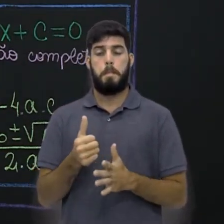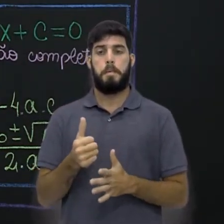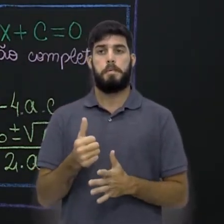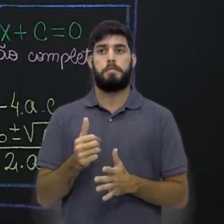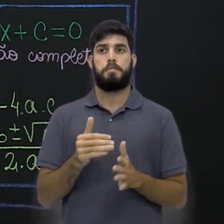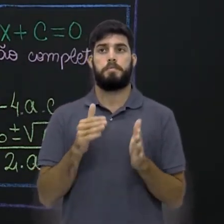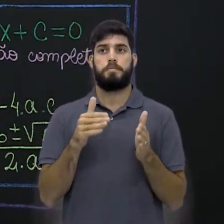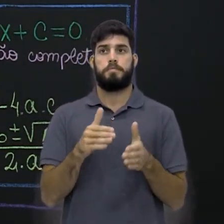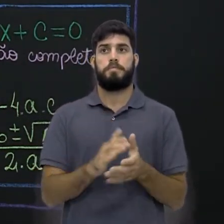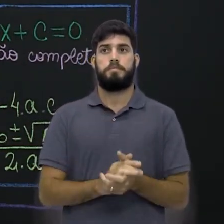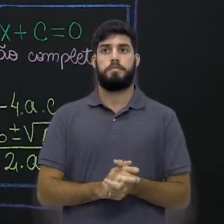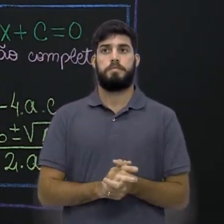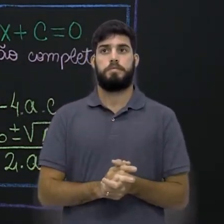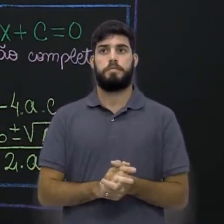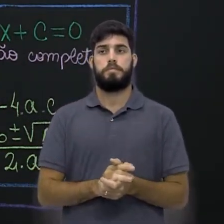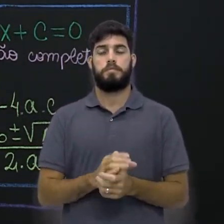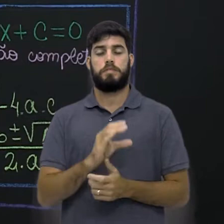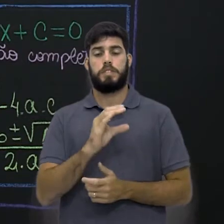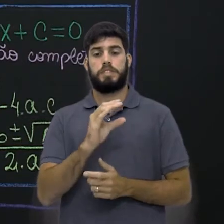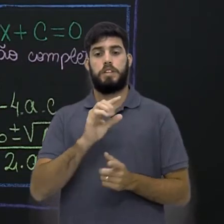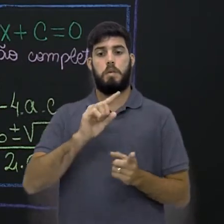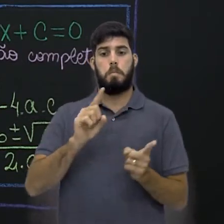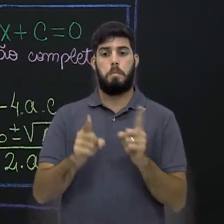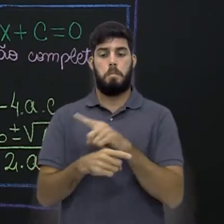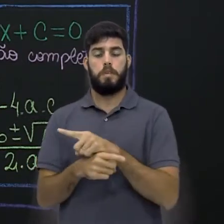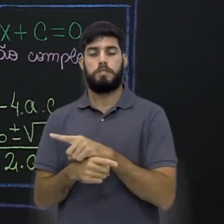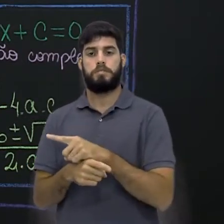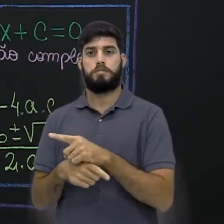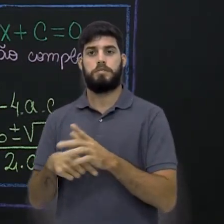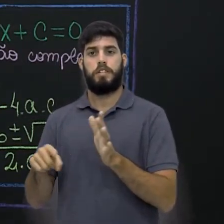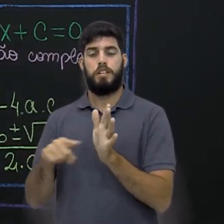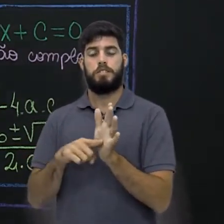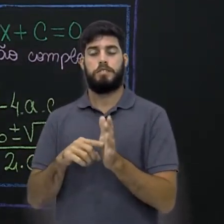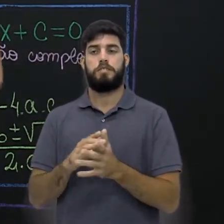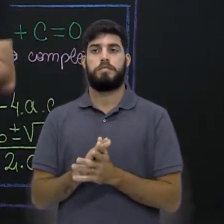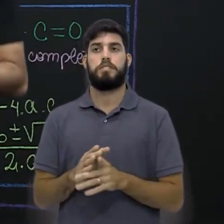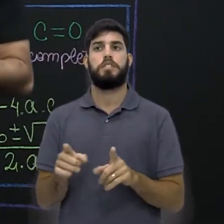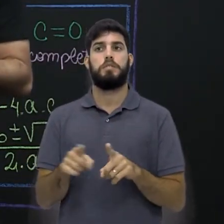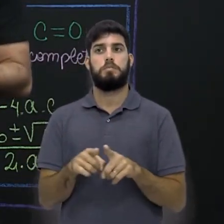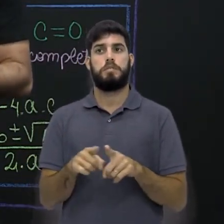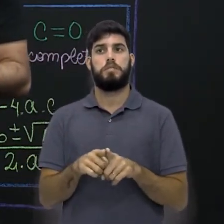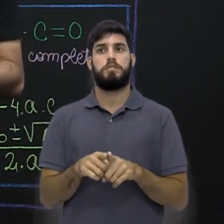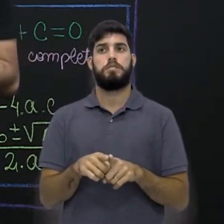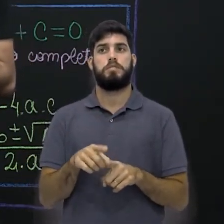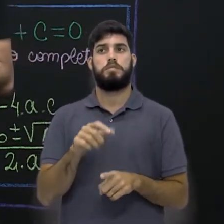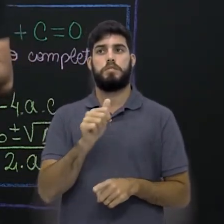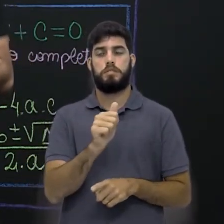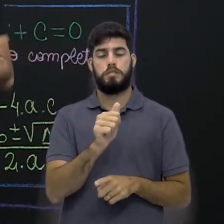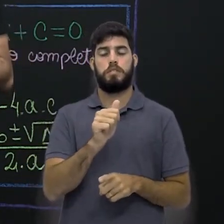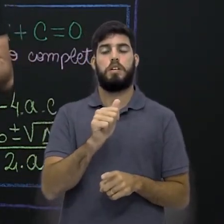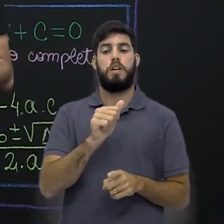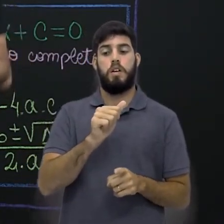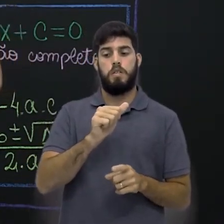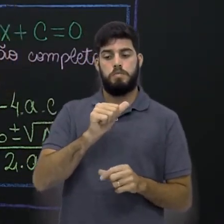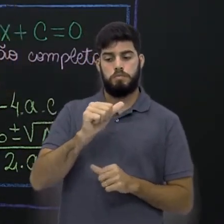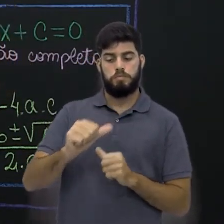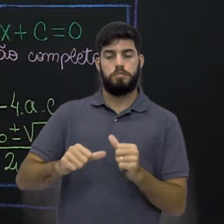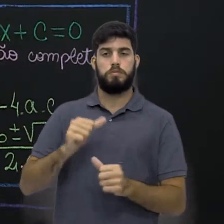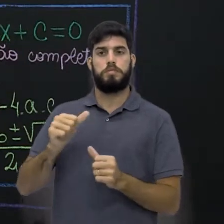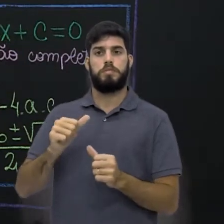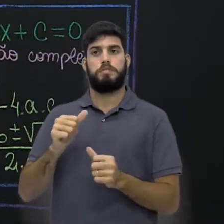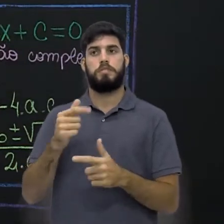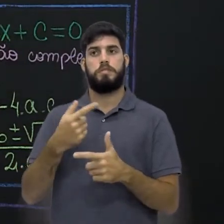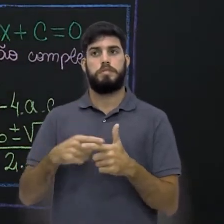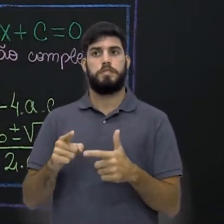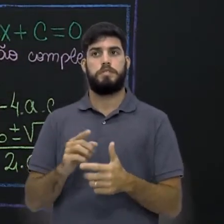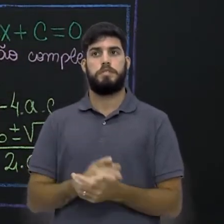então, este c que é positivo passará a negativo, assim como esse a que acompanha o x ao quadrado passará dividindo.